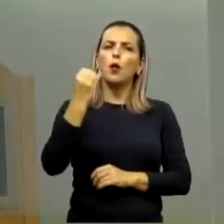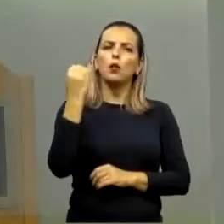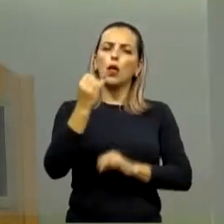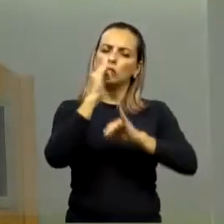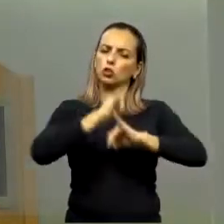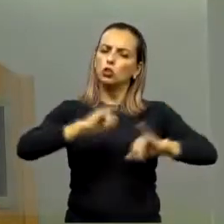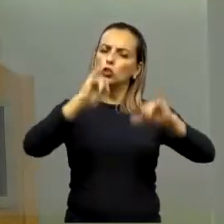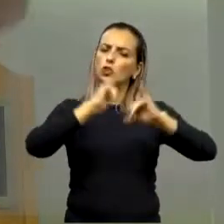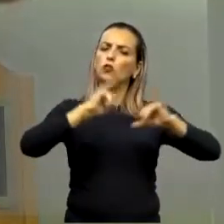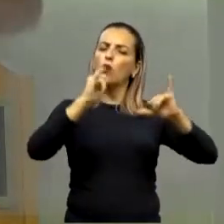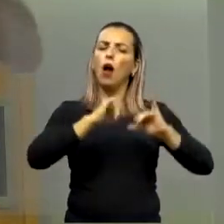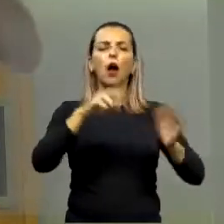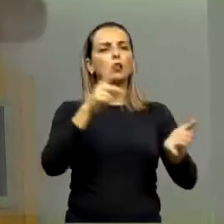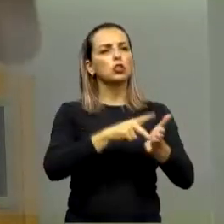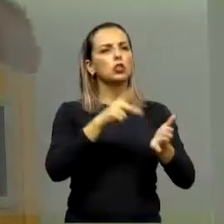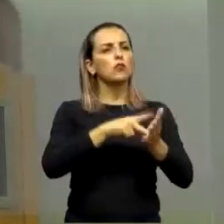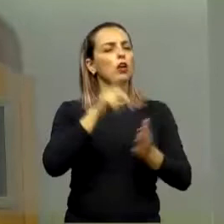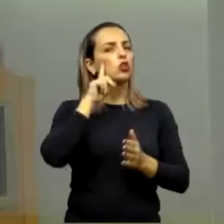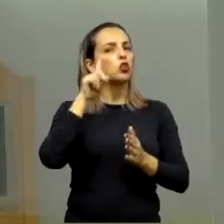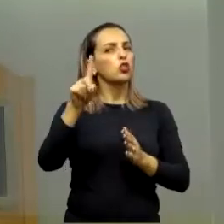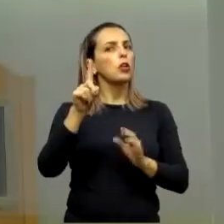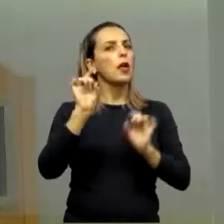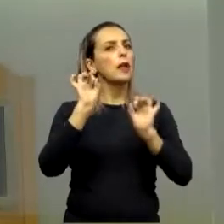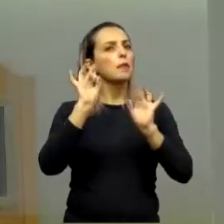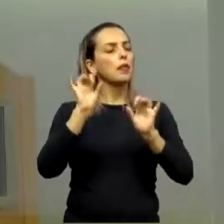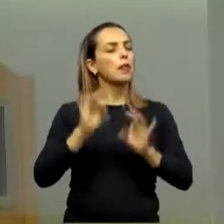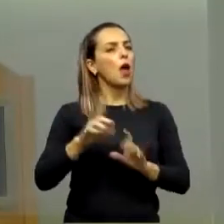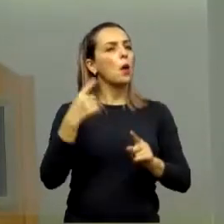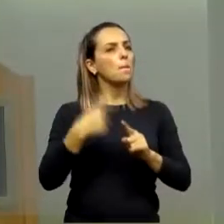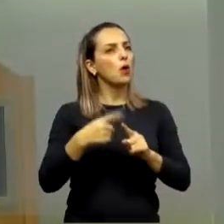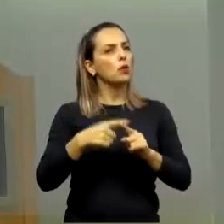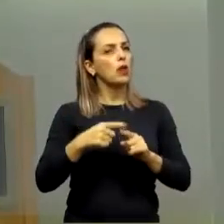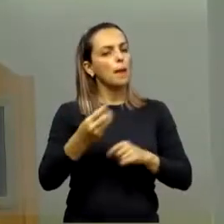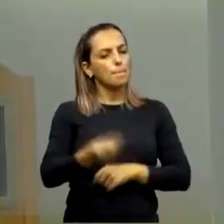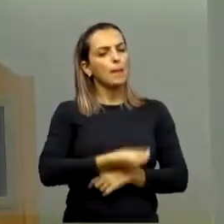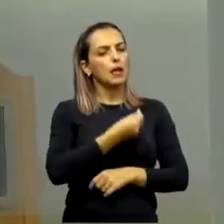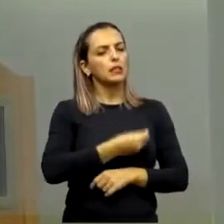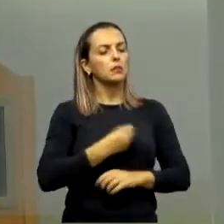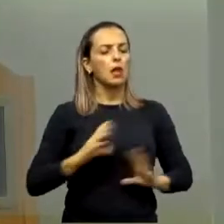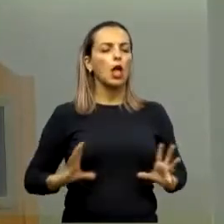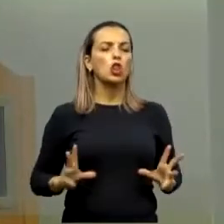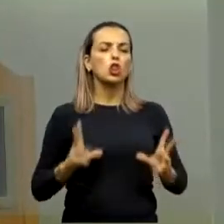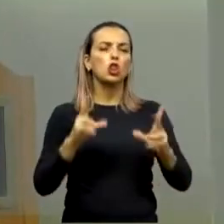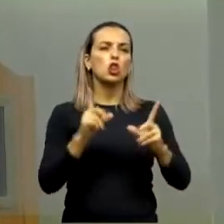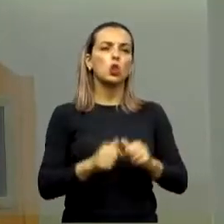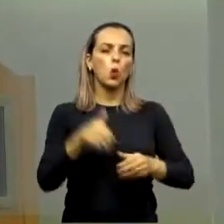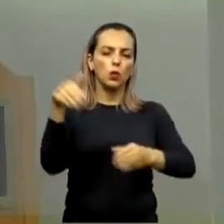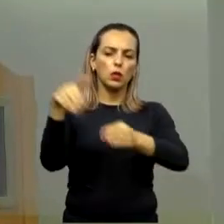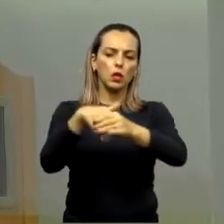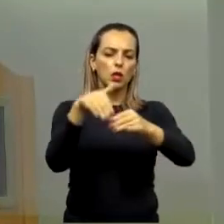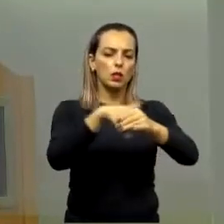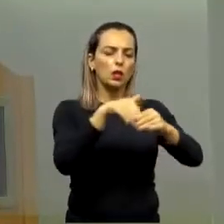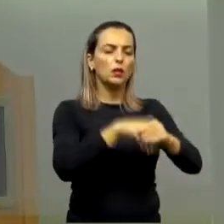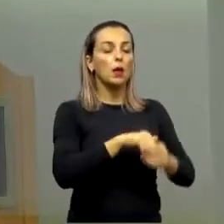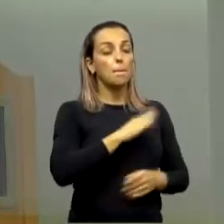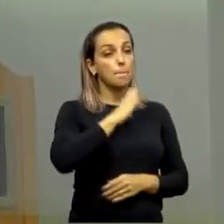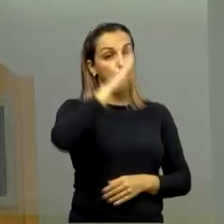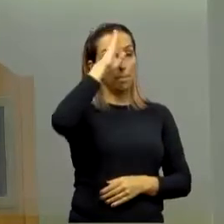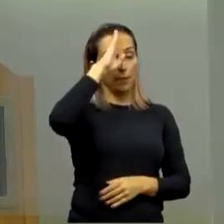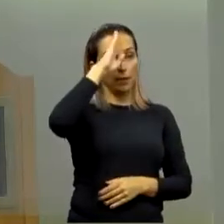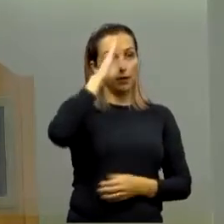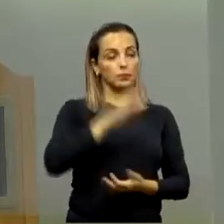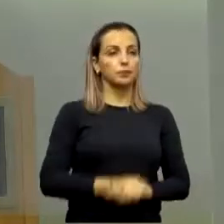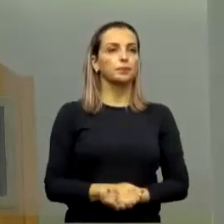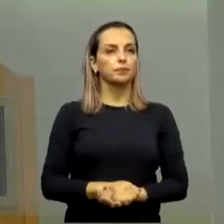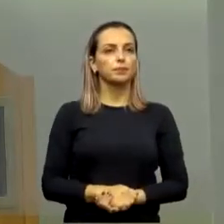a gente divulgar viu Presidente essa data porque todo mundo tem que participar da próxima eleição é fundamental Além disso deixa